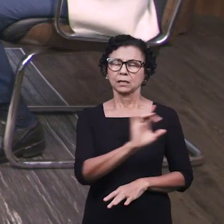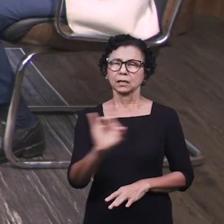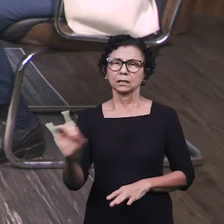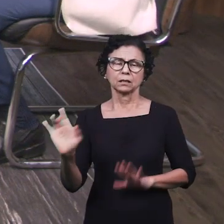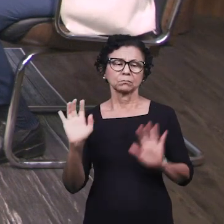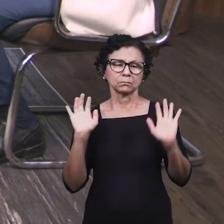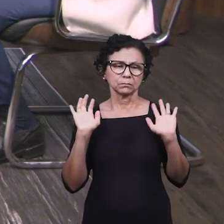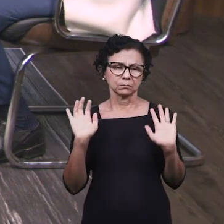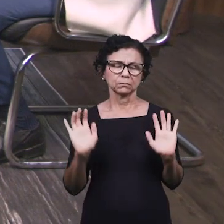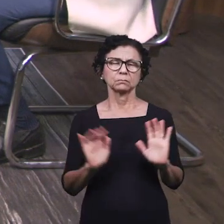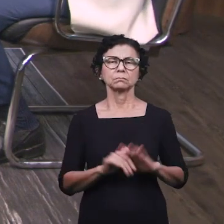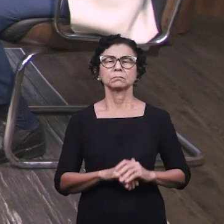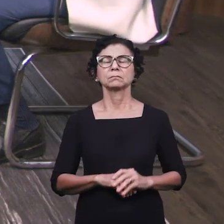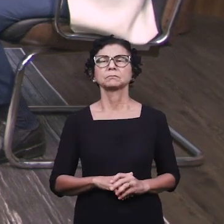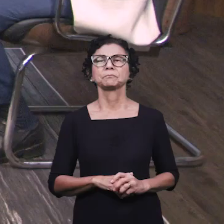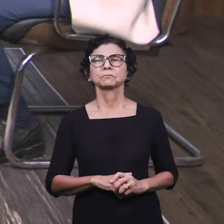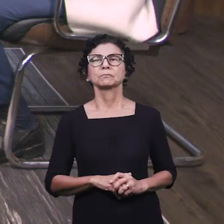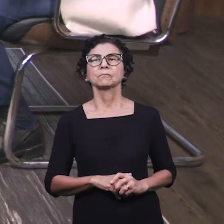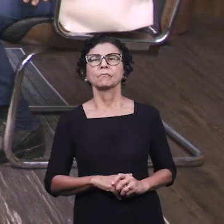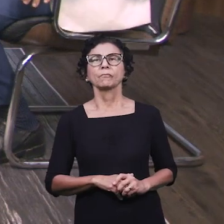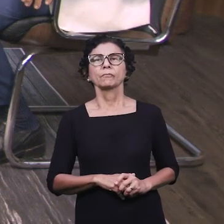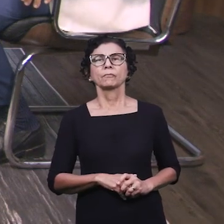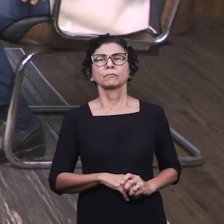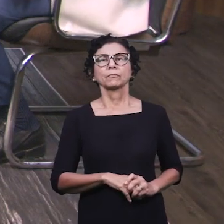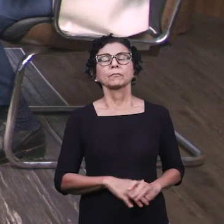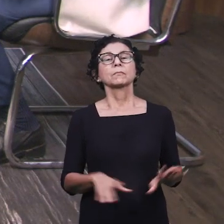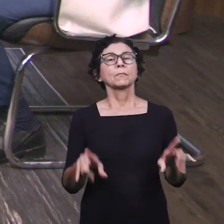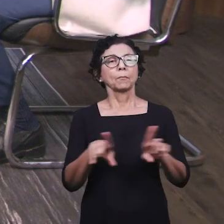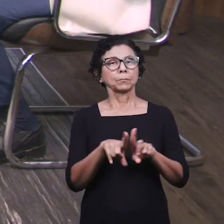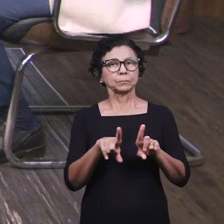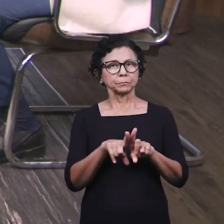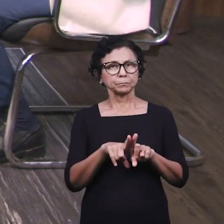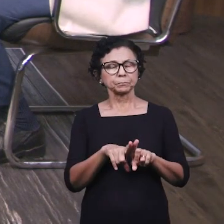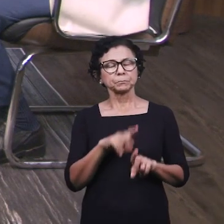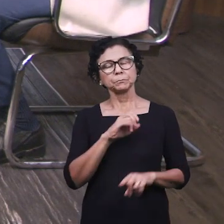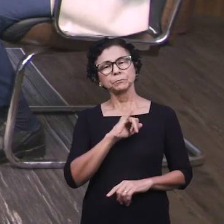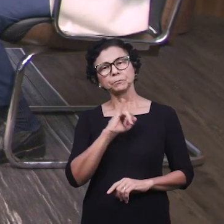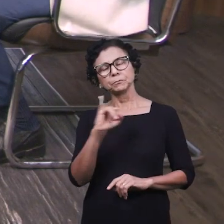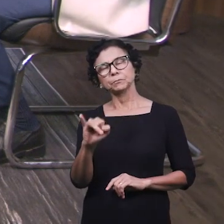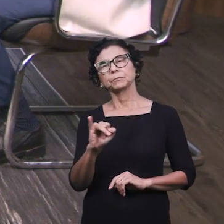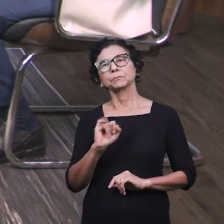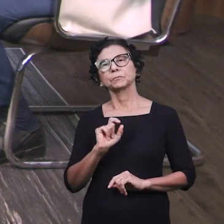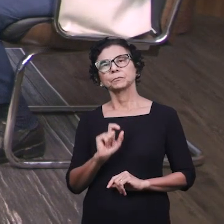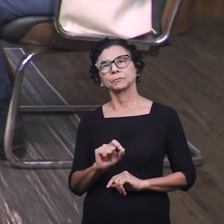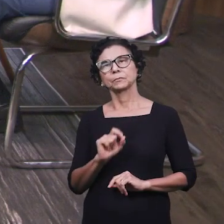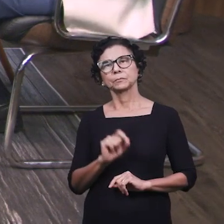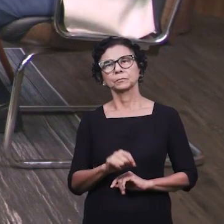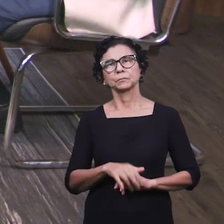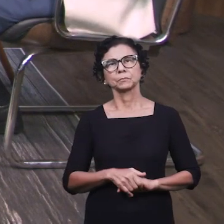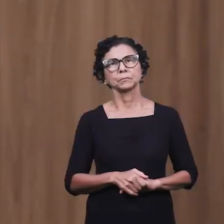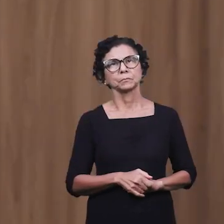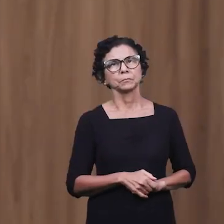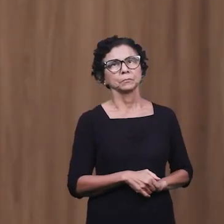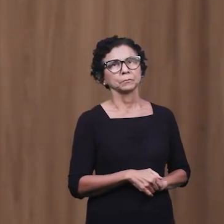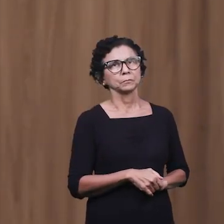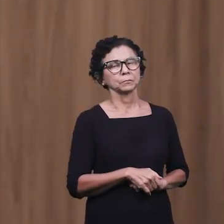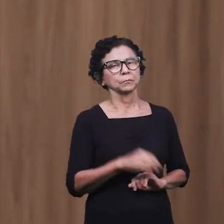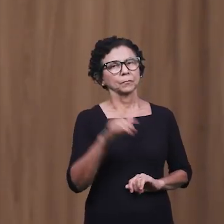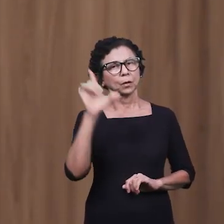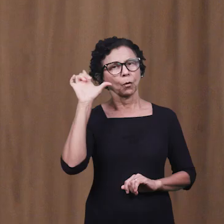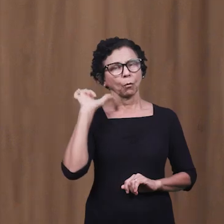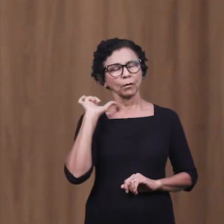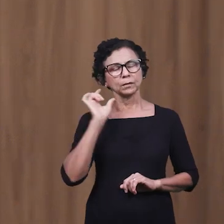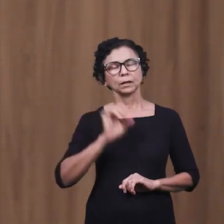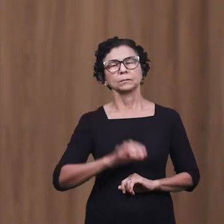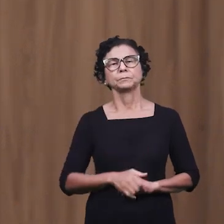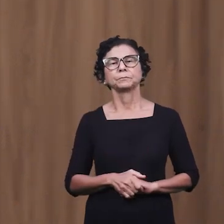títulos, seus elementos. E eu quero dizer até uma coisa sobre esse assunto. Ontem, numa